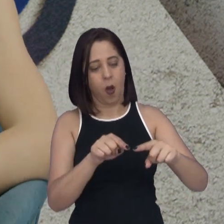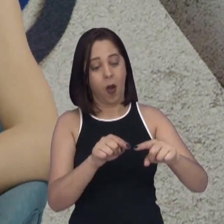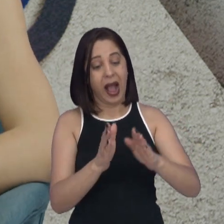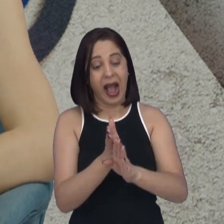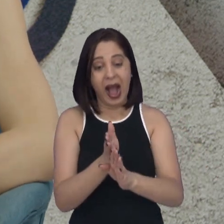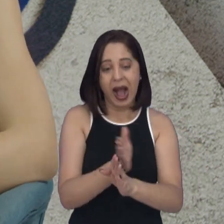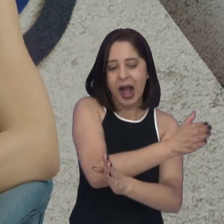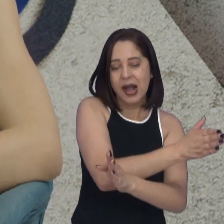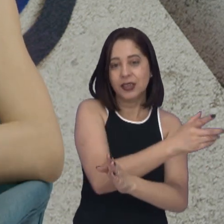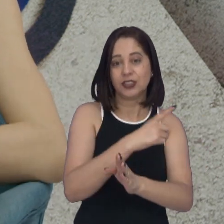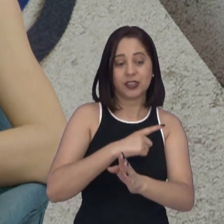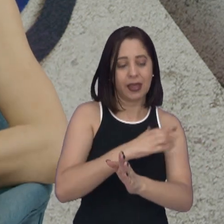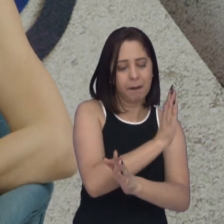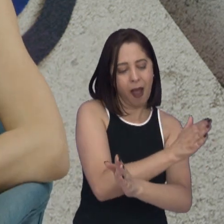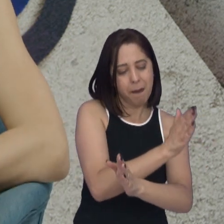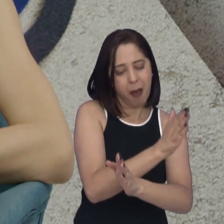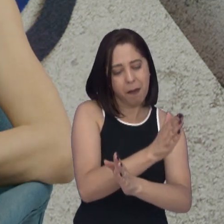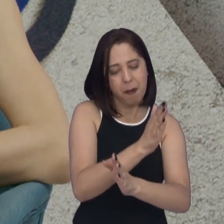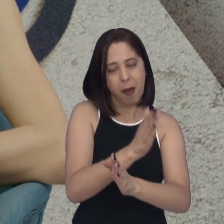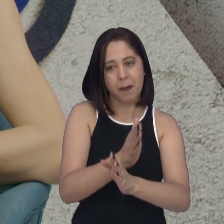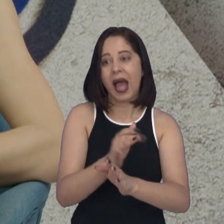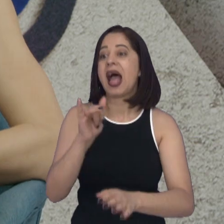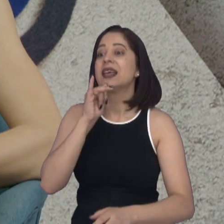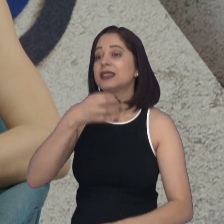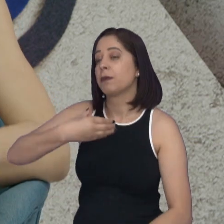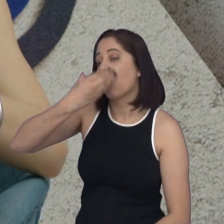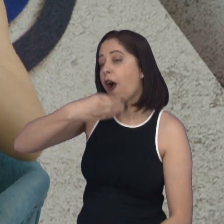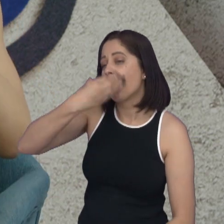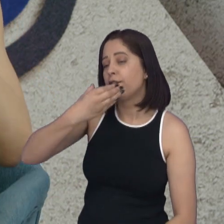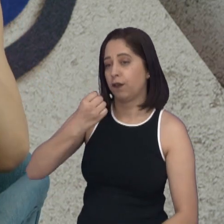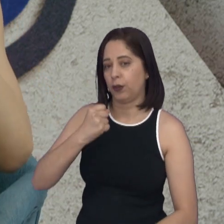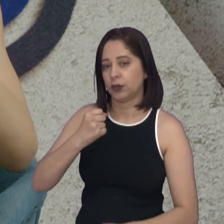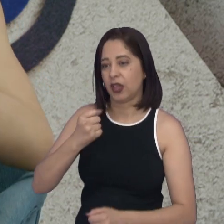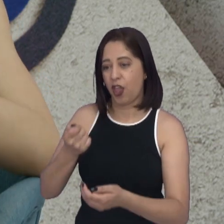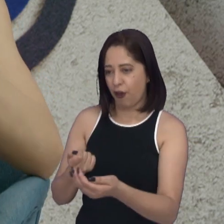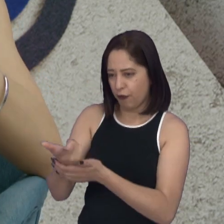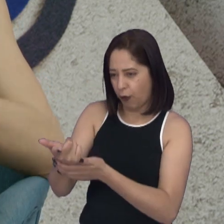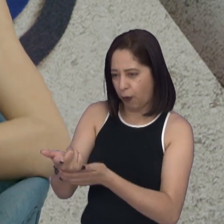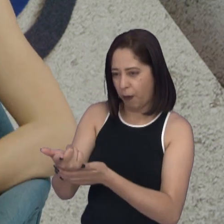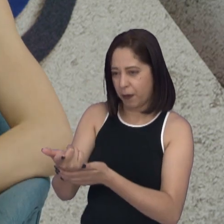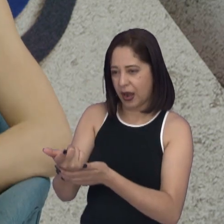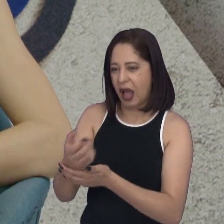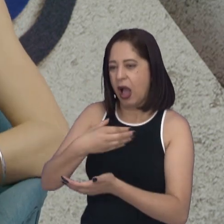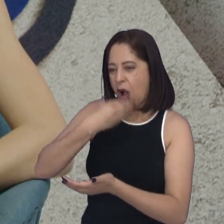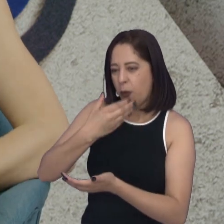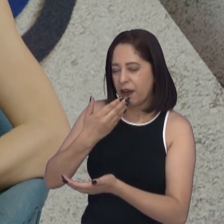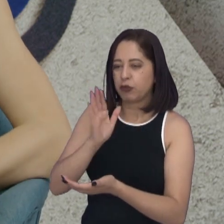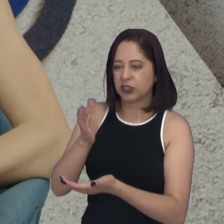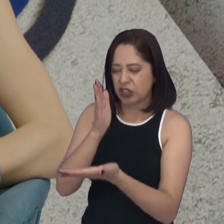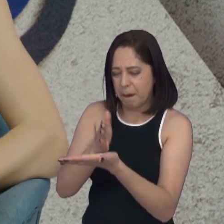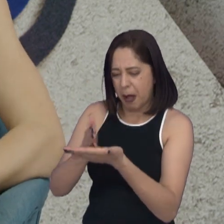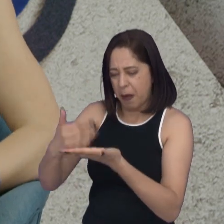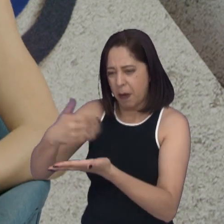mãos, né? Então, vou comprar ali uma fruta cortada, embalada no isopor, com